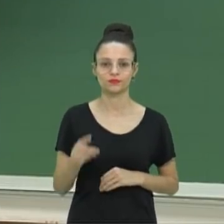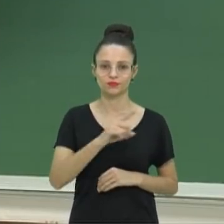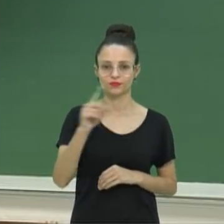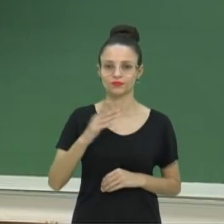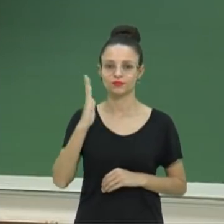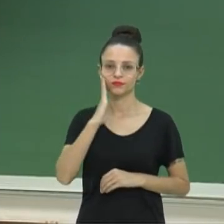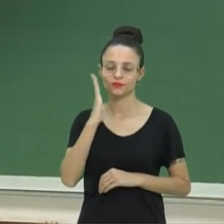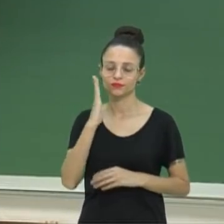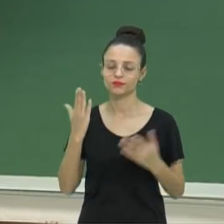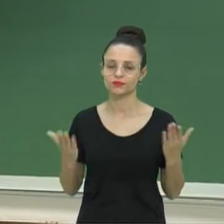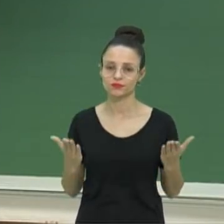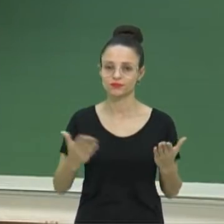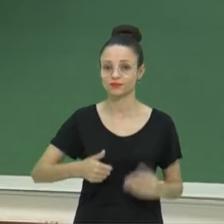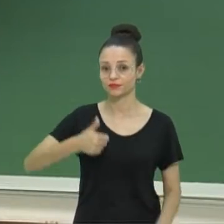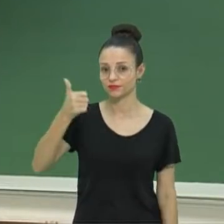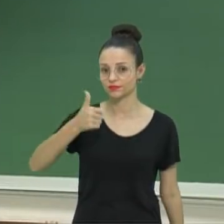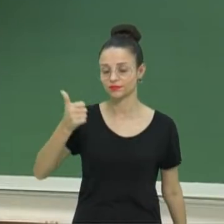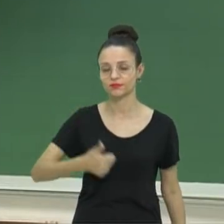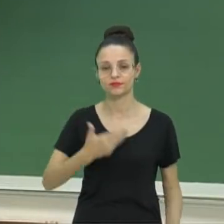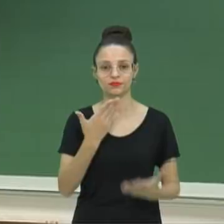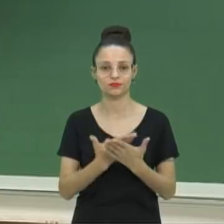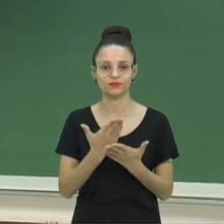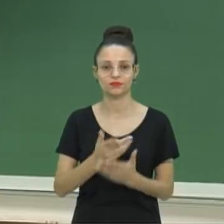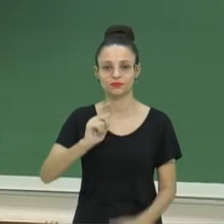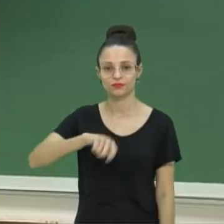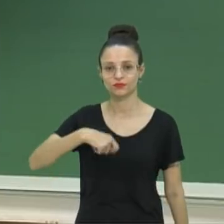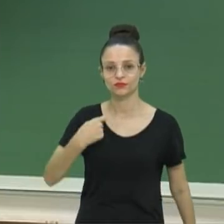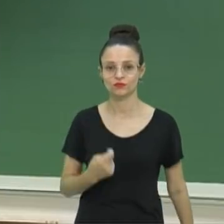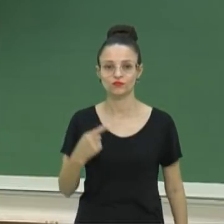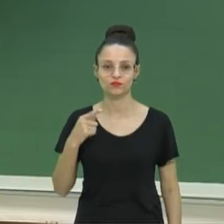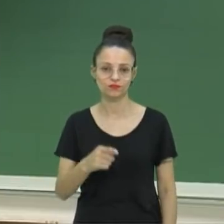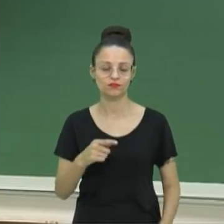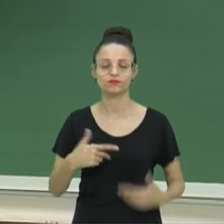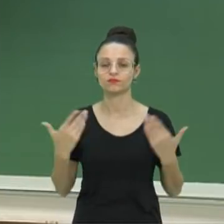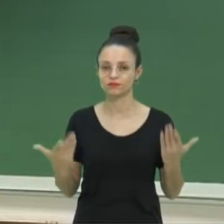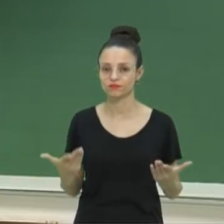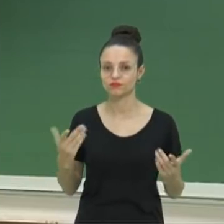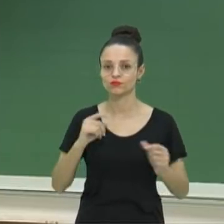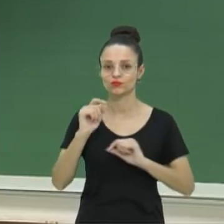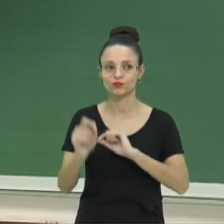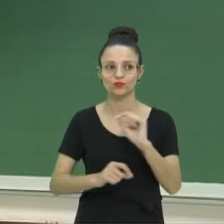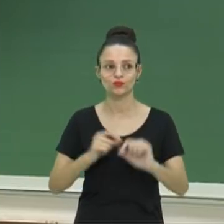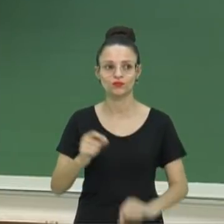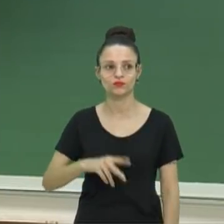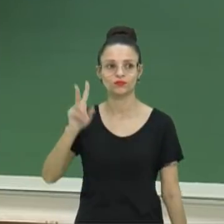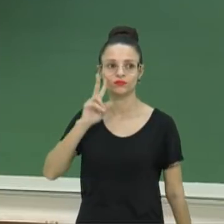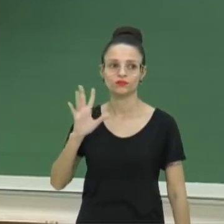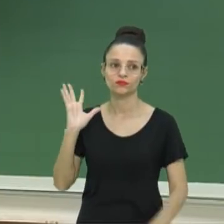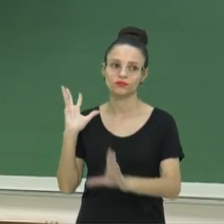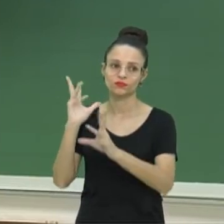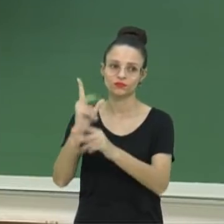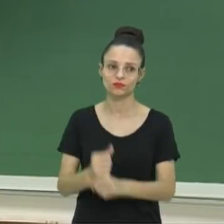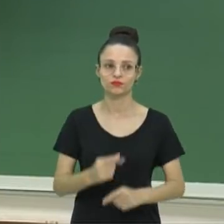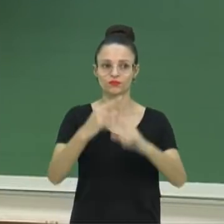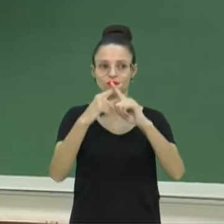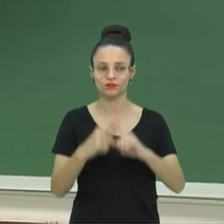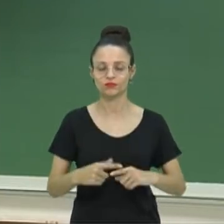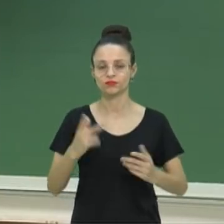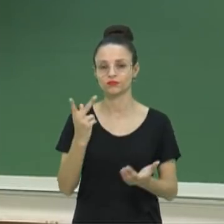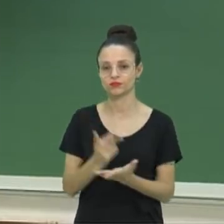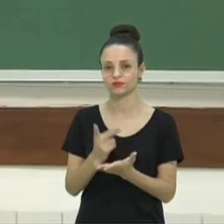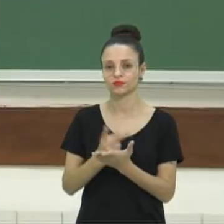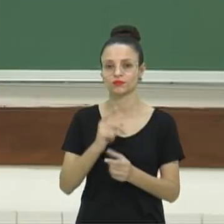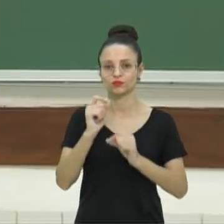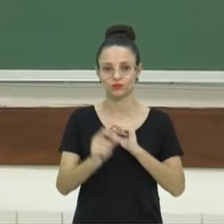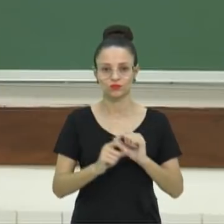sabem, né, então, como é a nossa primeira aula sobre wrestling, né, nós temos a história da competição. Então, como sempre, nós vamos começar